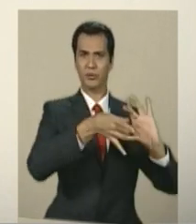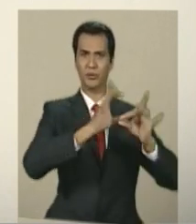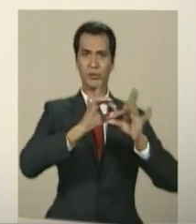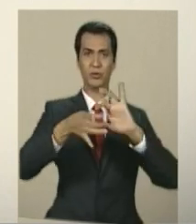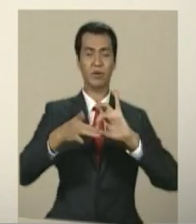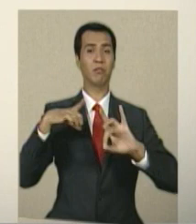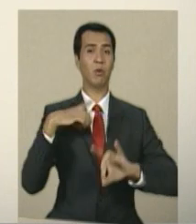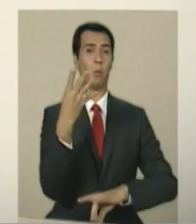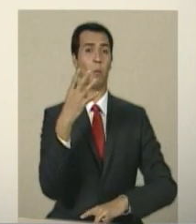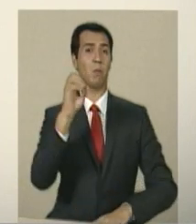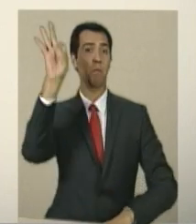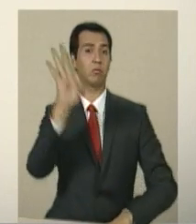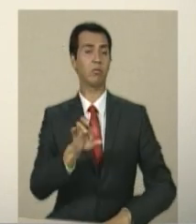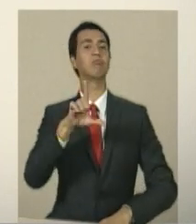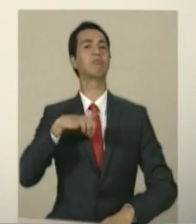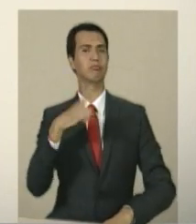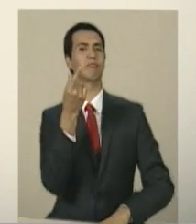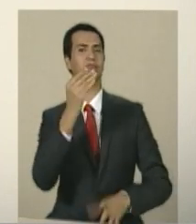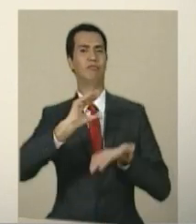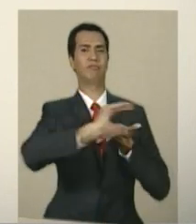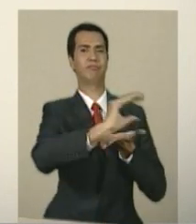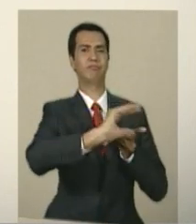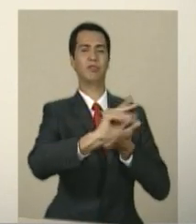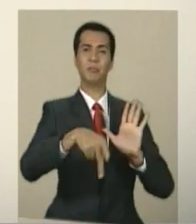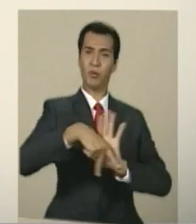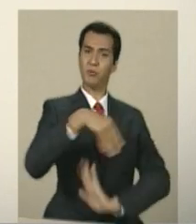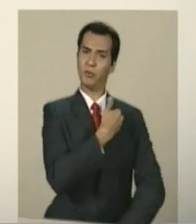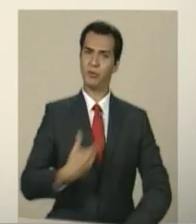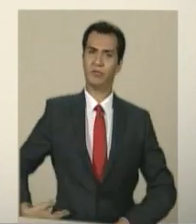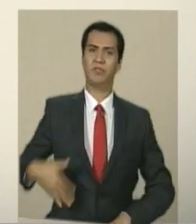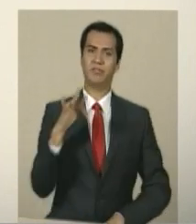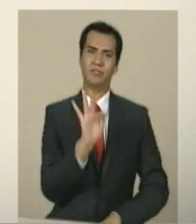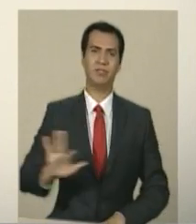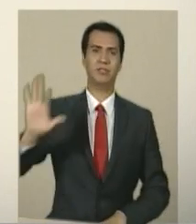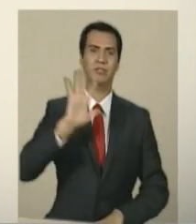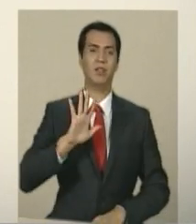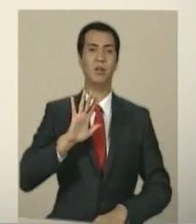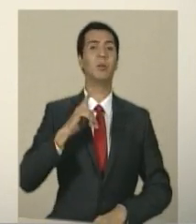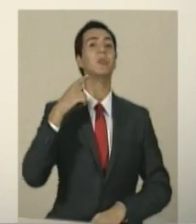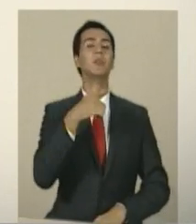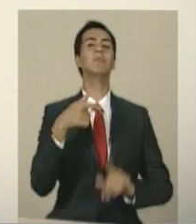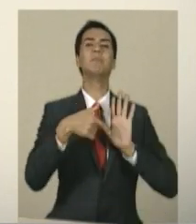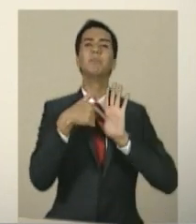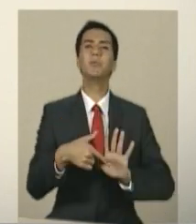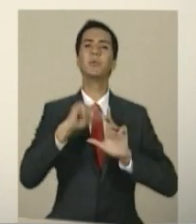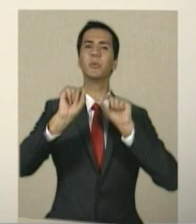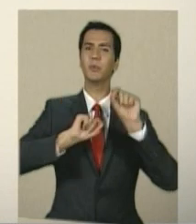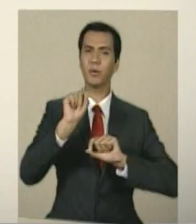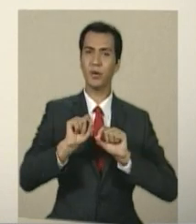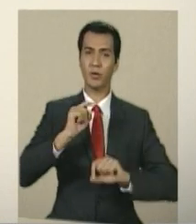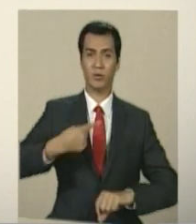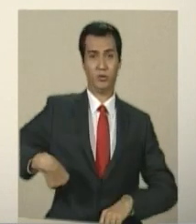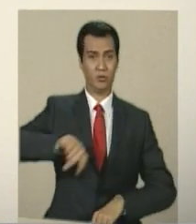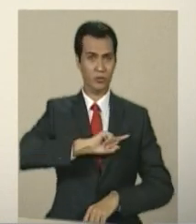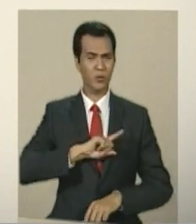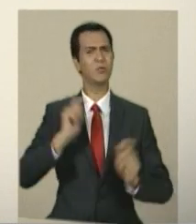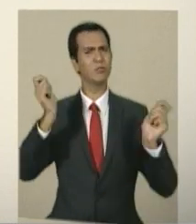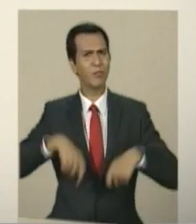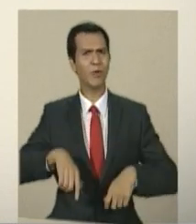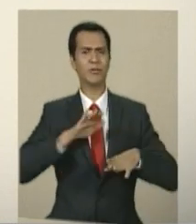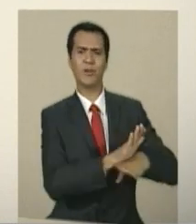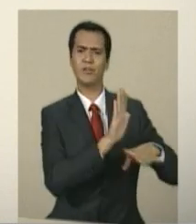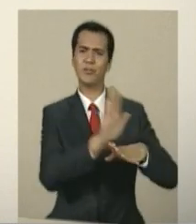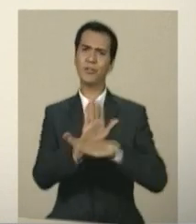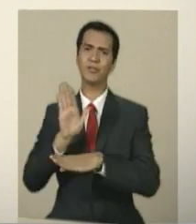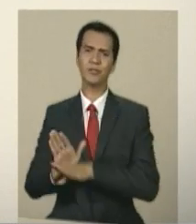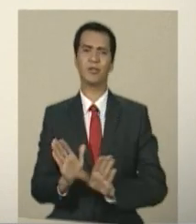governo federal por meio do bolsa atleta esses resultados mostram Luciano que ampliando as oportunidades para